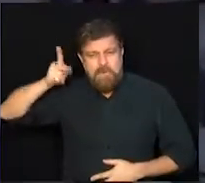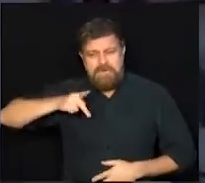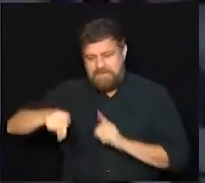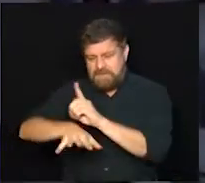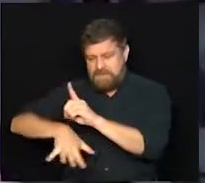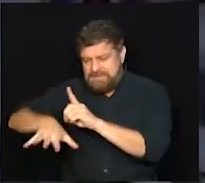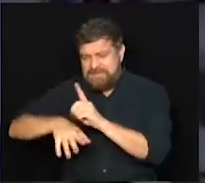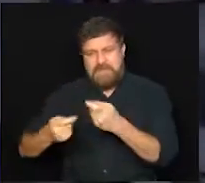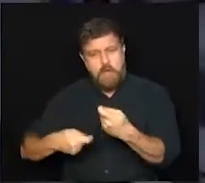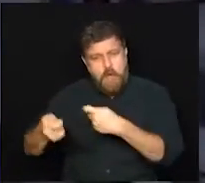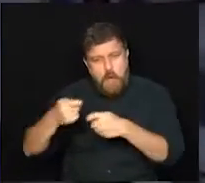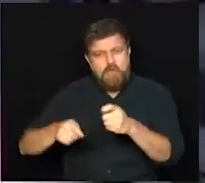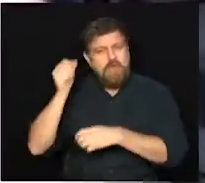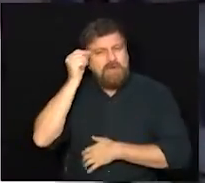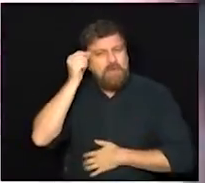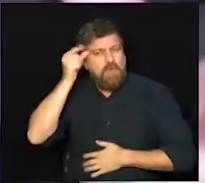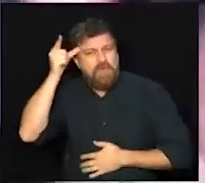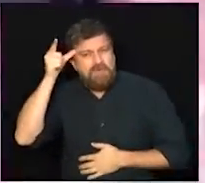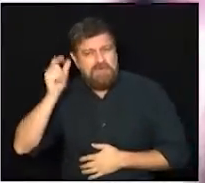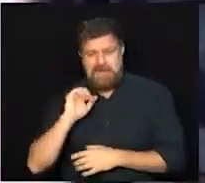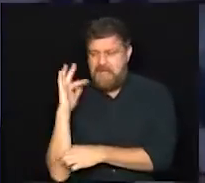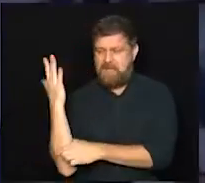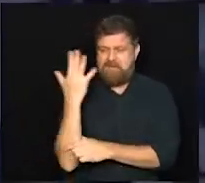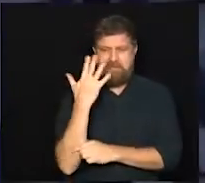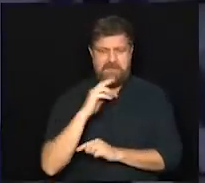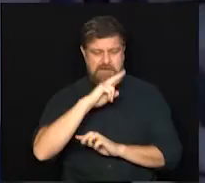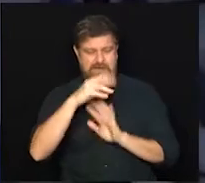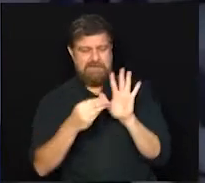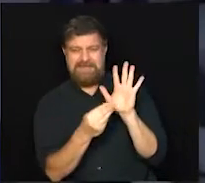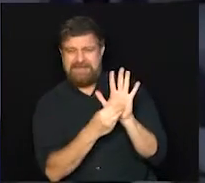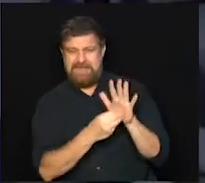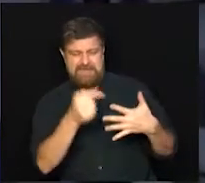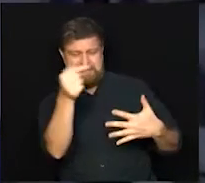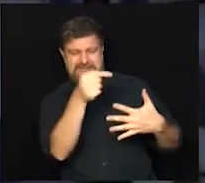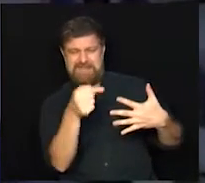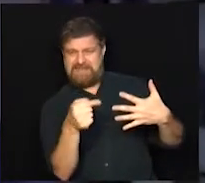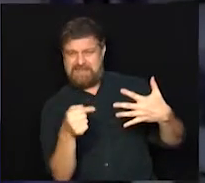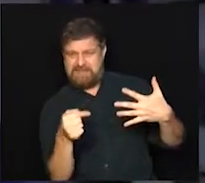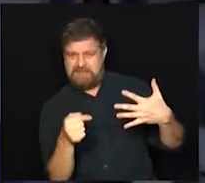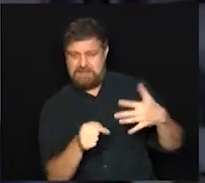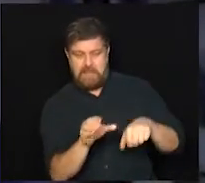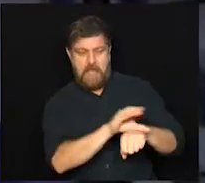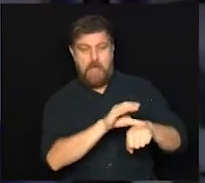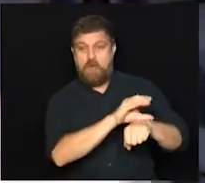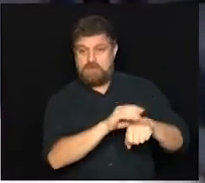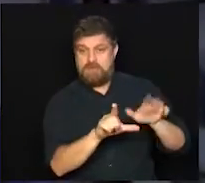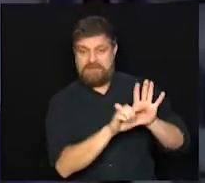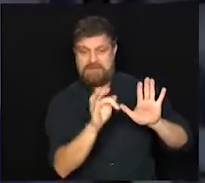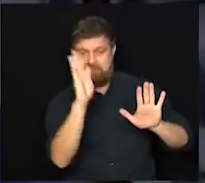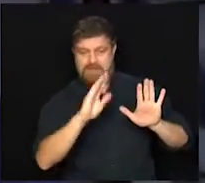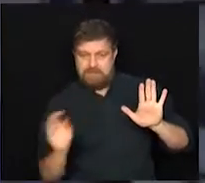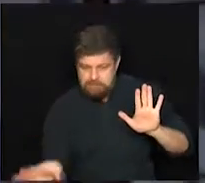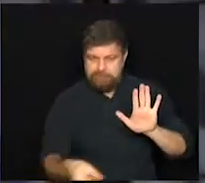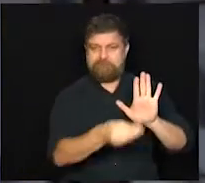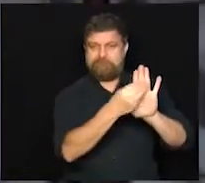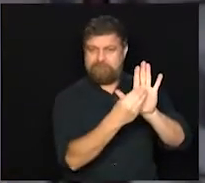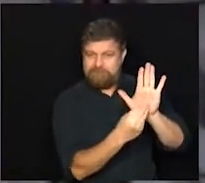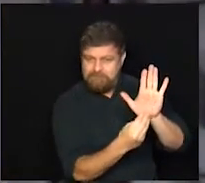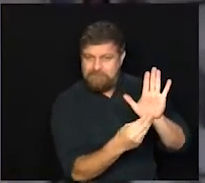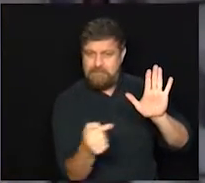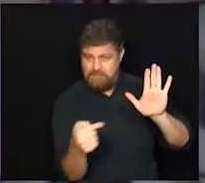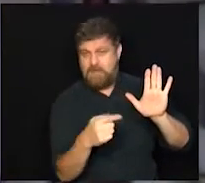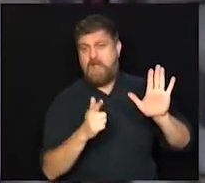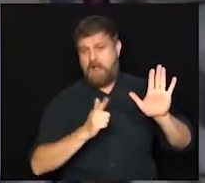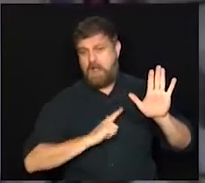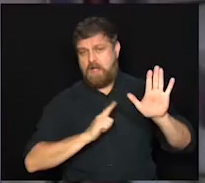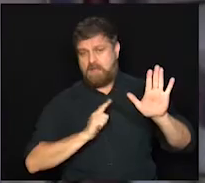econômicos, sociais, culturais, ambientais e assim por diante. Mas ela, e também o que é mais importante, que os